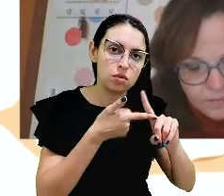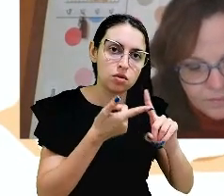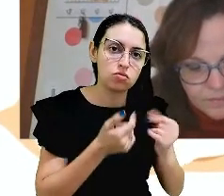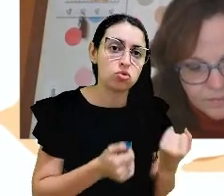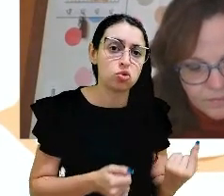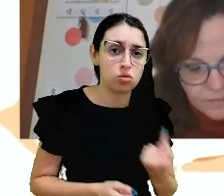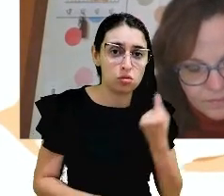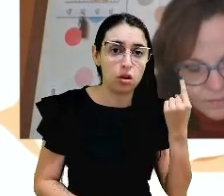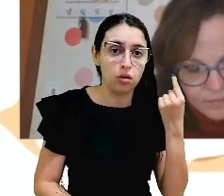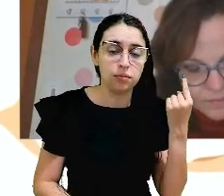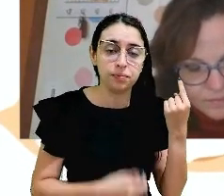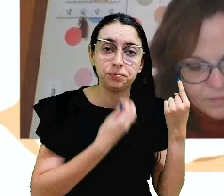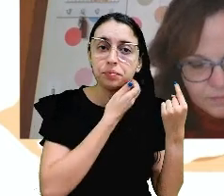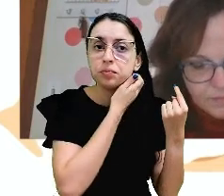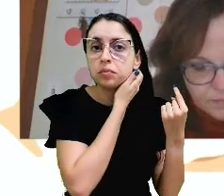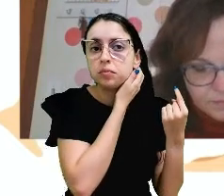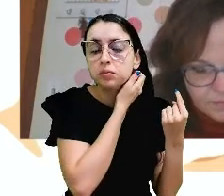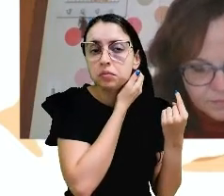solidão, né?